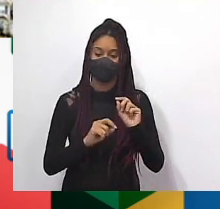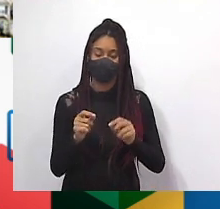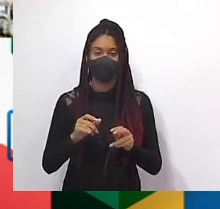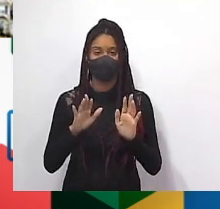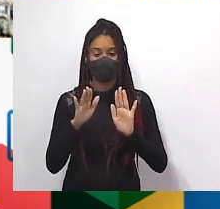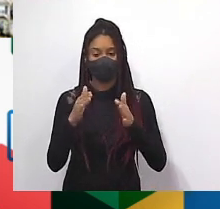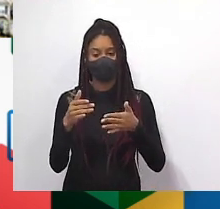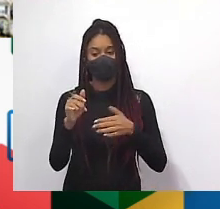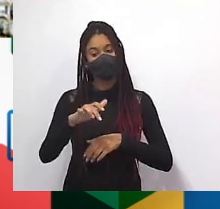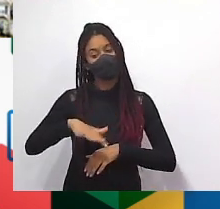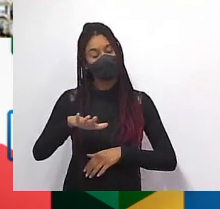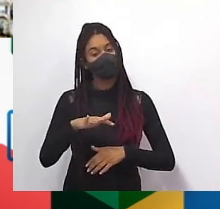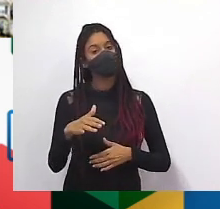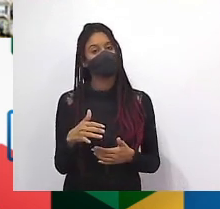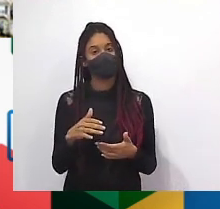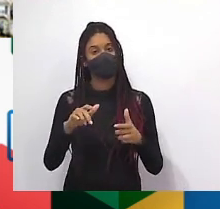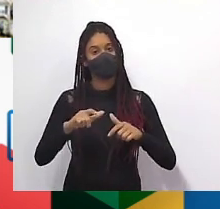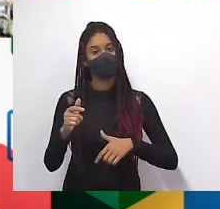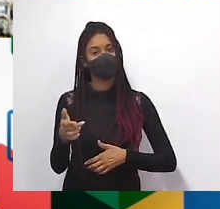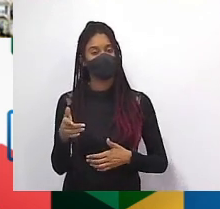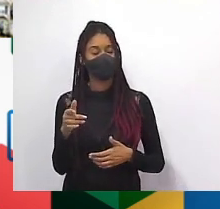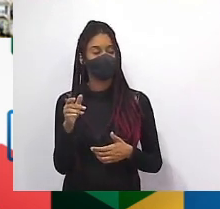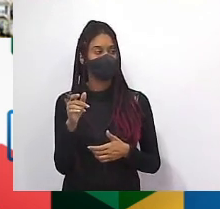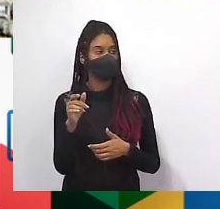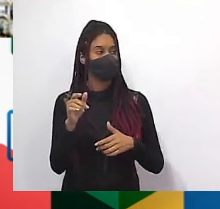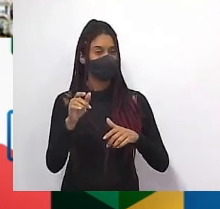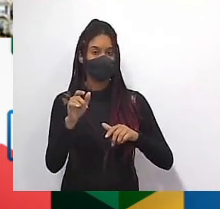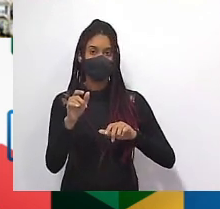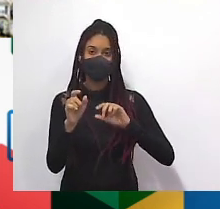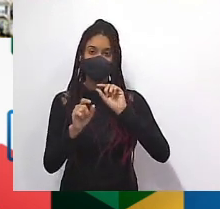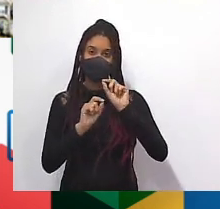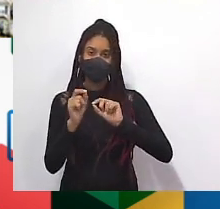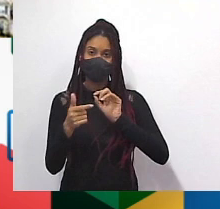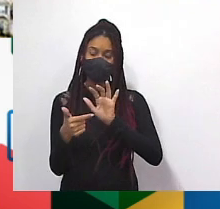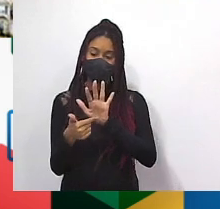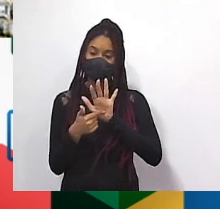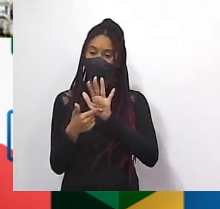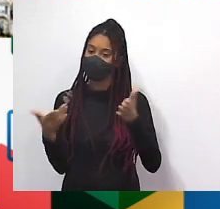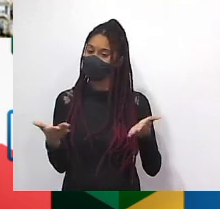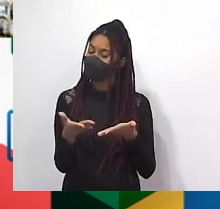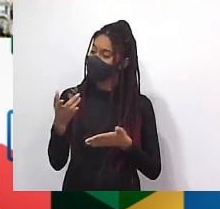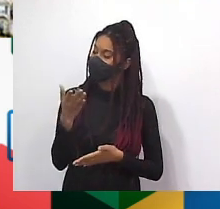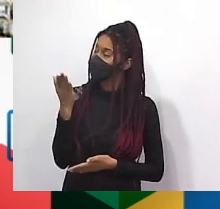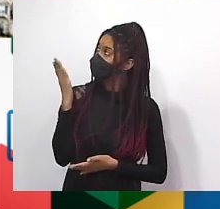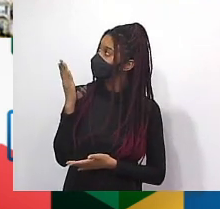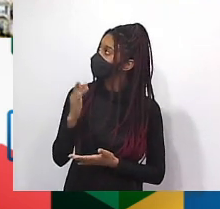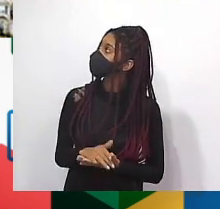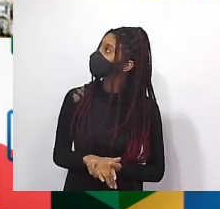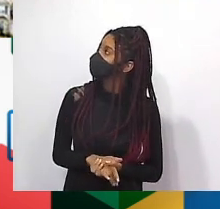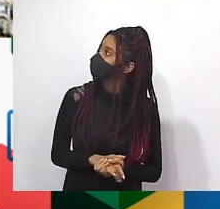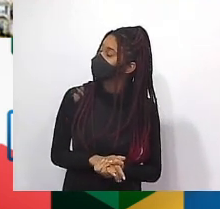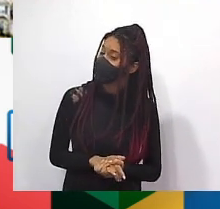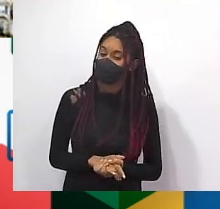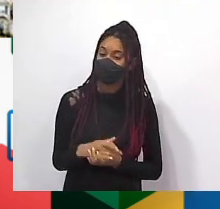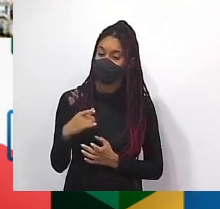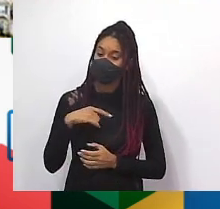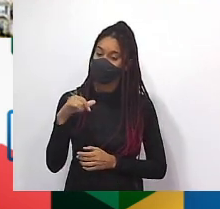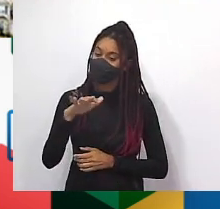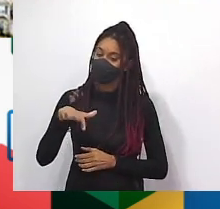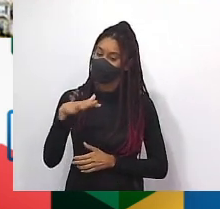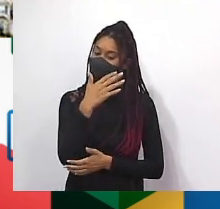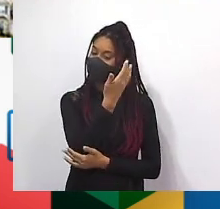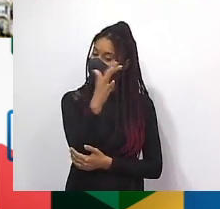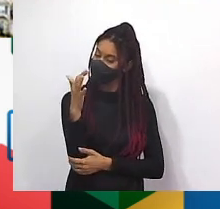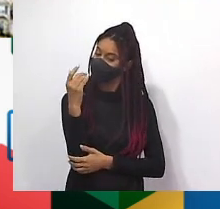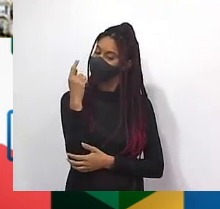determinada região. Então eu trago aqui, por exemplo, nessa imagem, eu trago para vocês aqui, ó, no canto esquerdo, uma região ali de